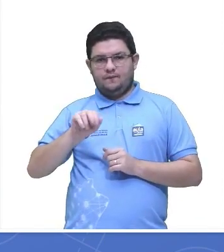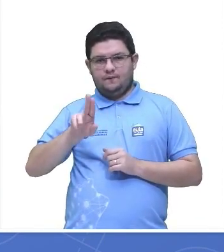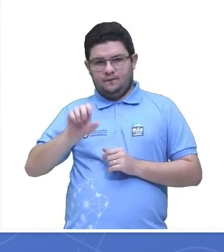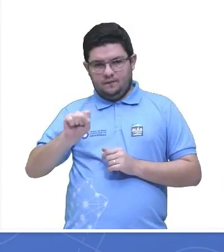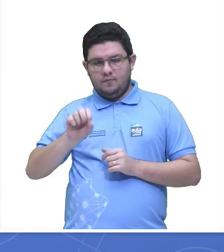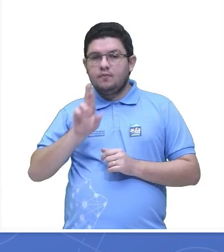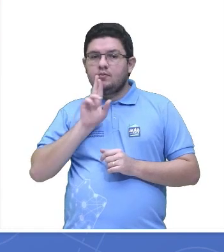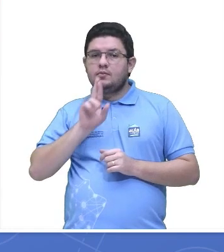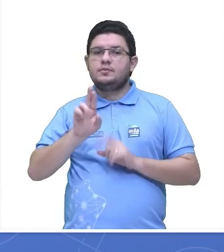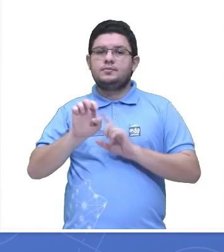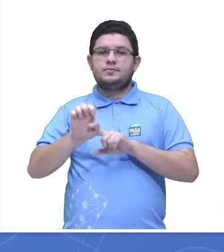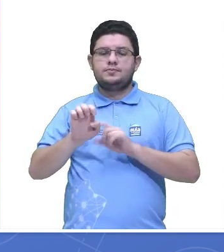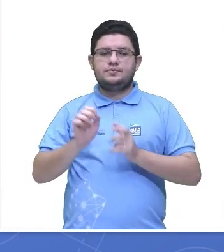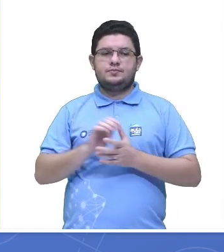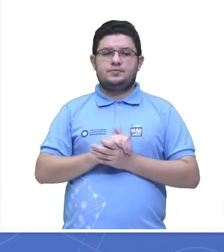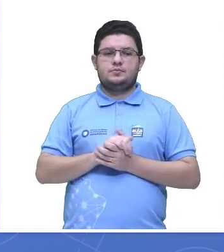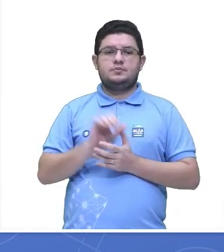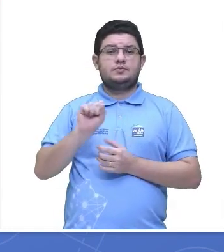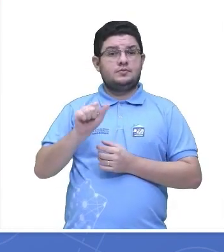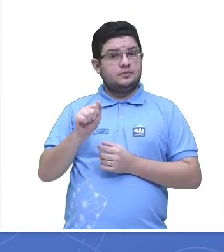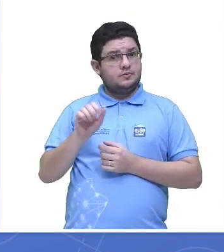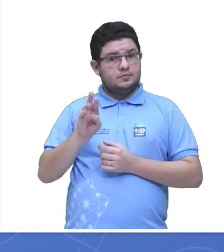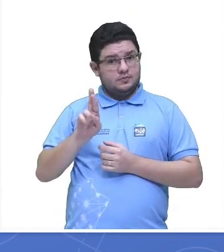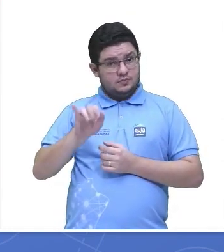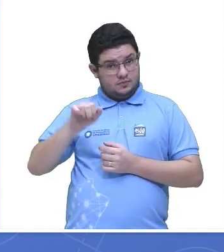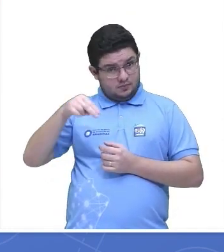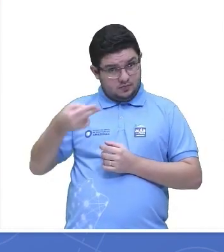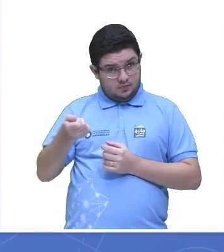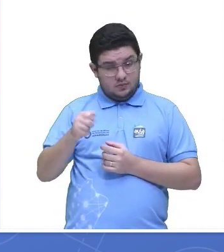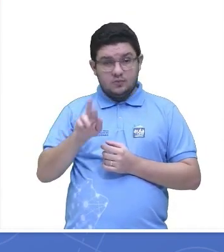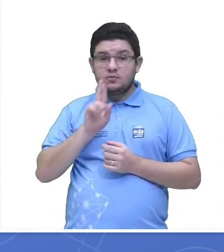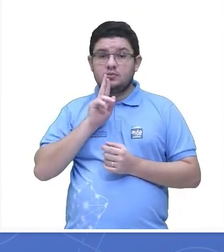E. A Taline,